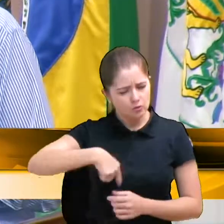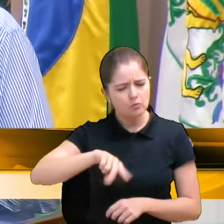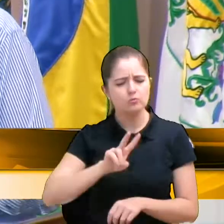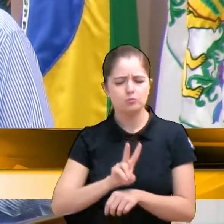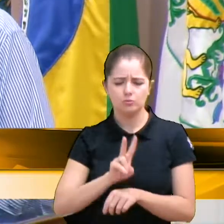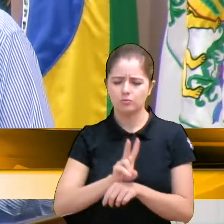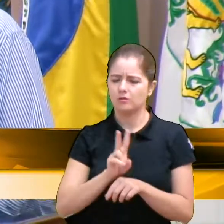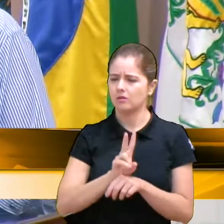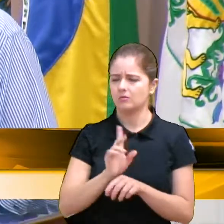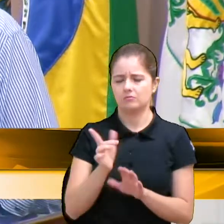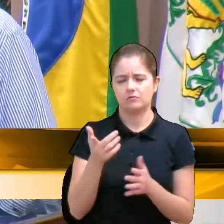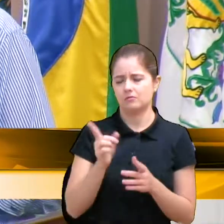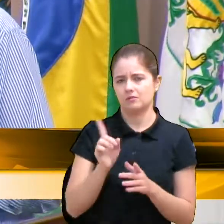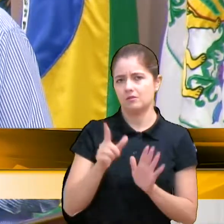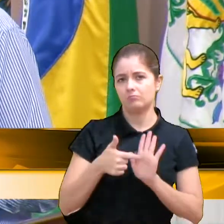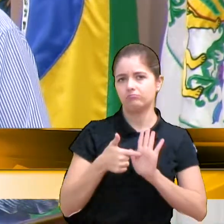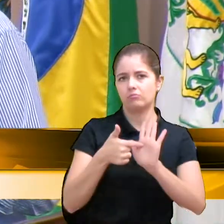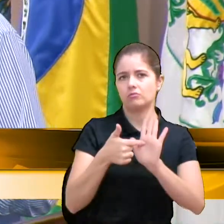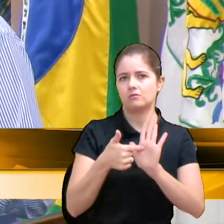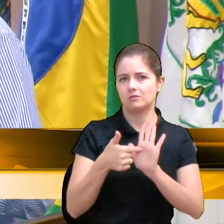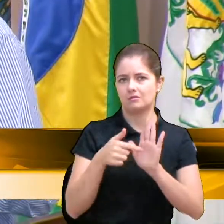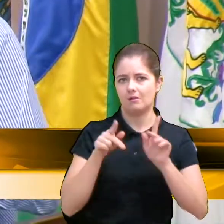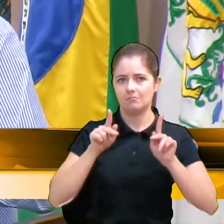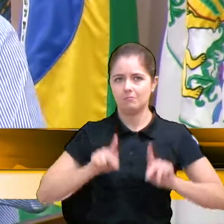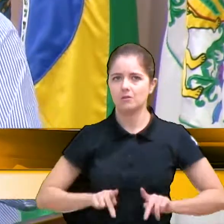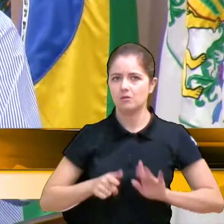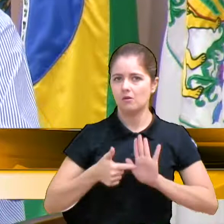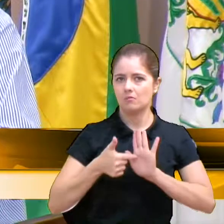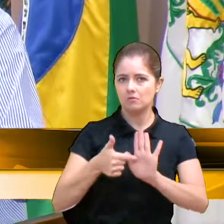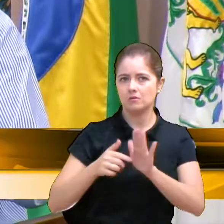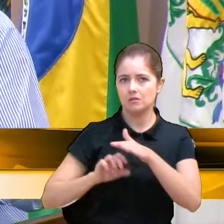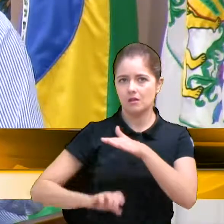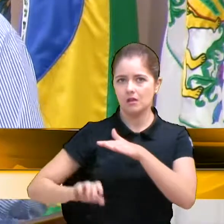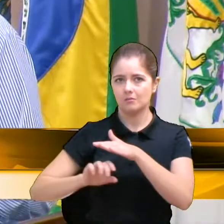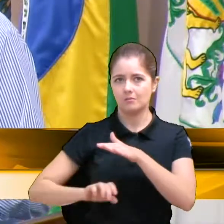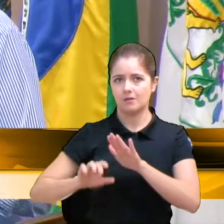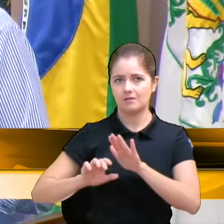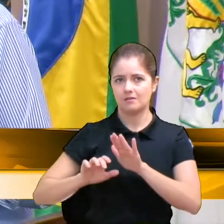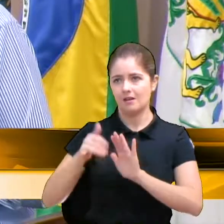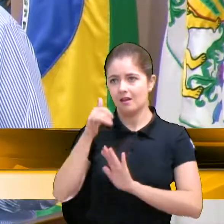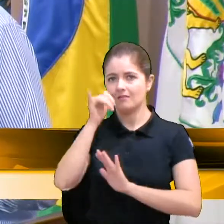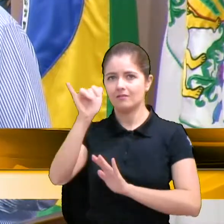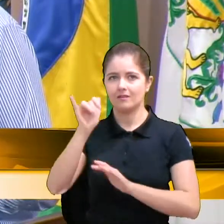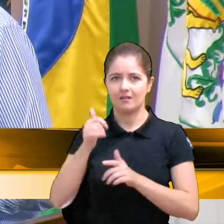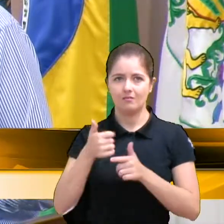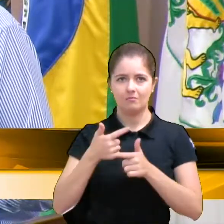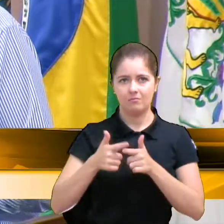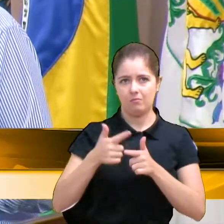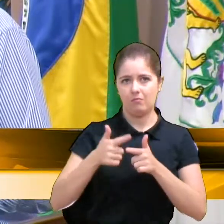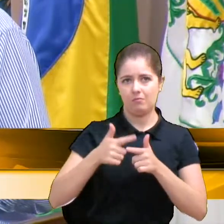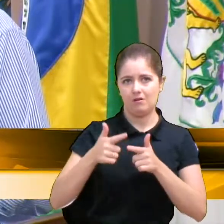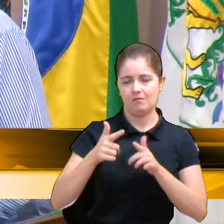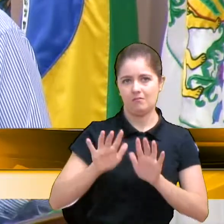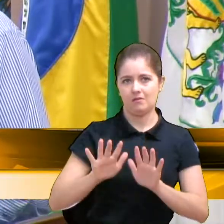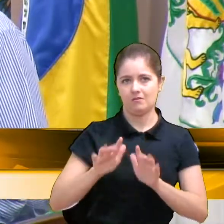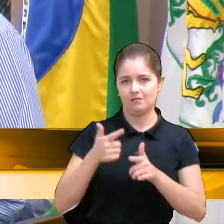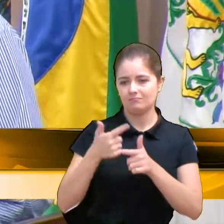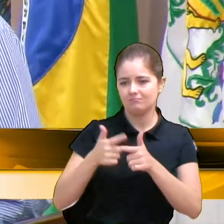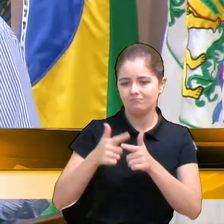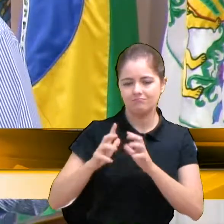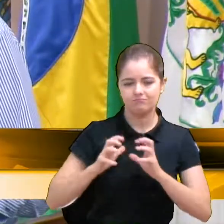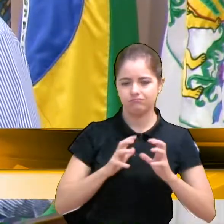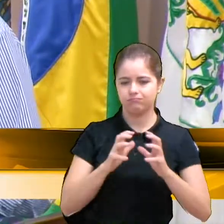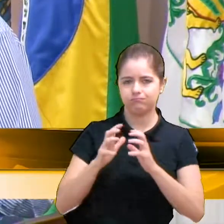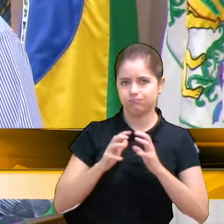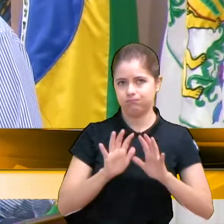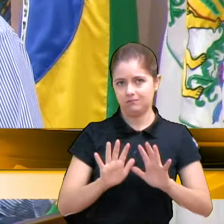expor as pessoas, a fim de que não crie um problema maior do que aquele que realmente já existe. Então,